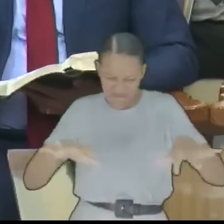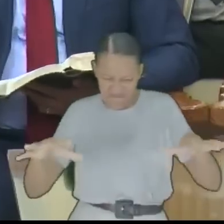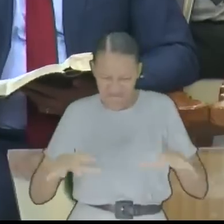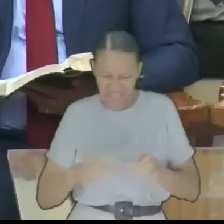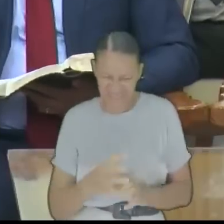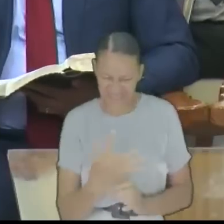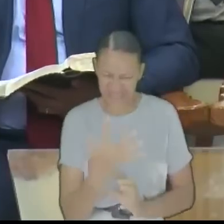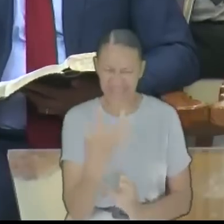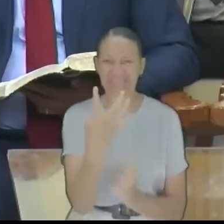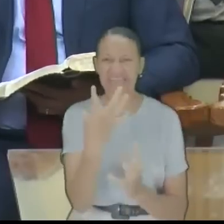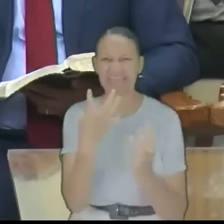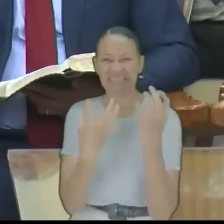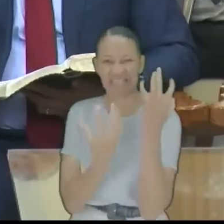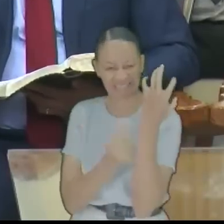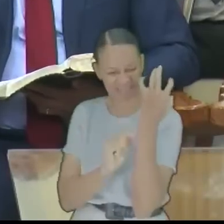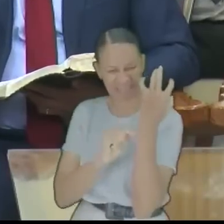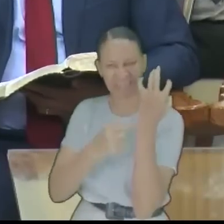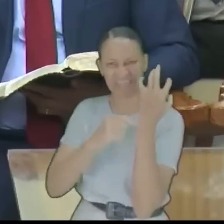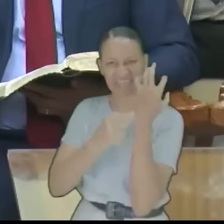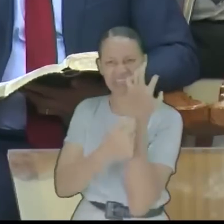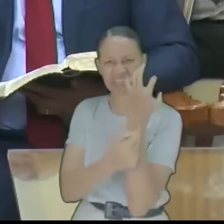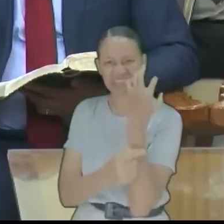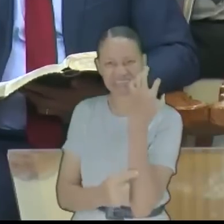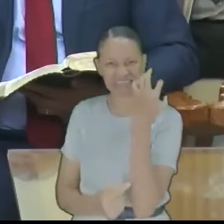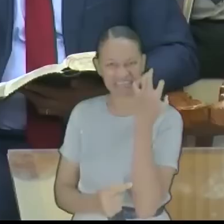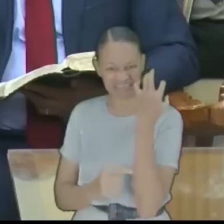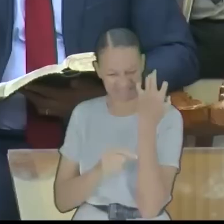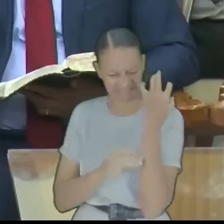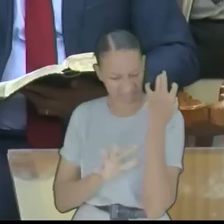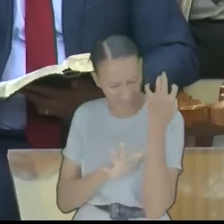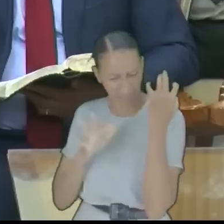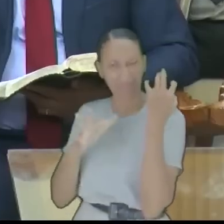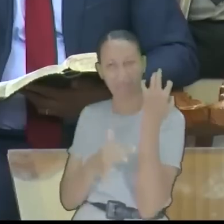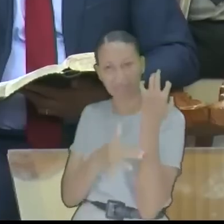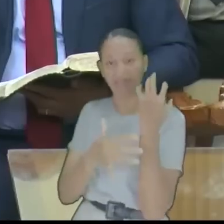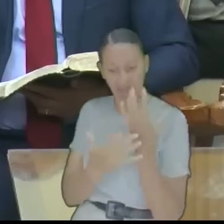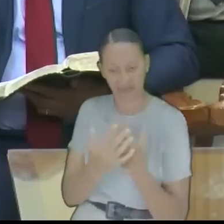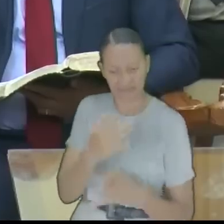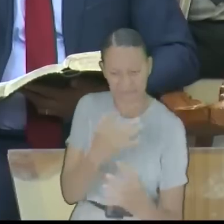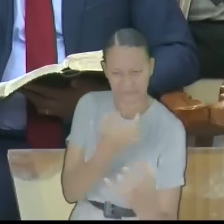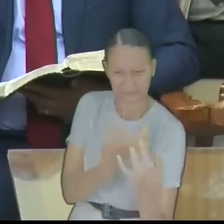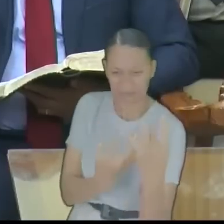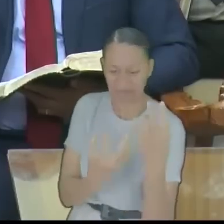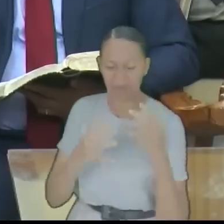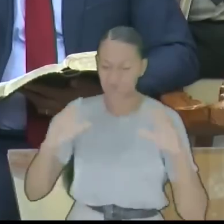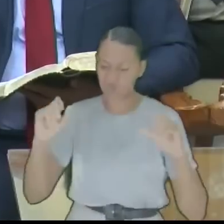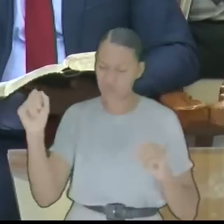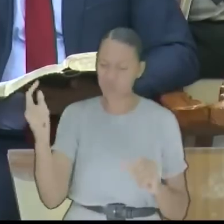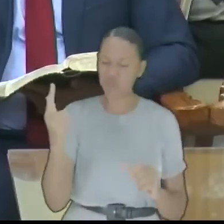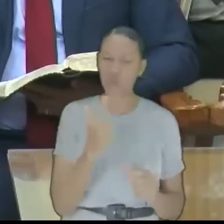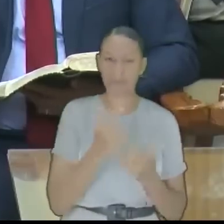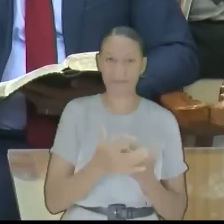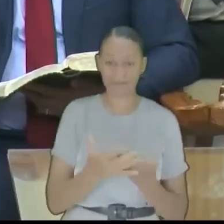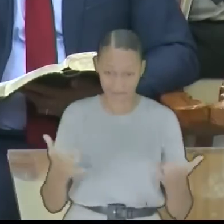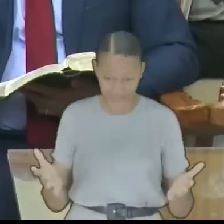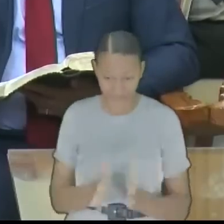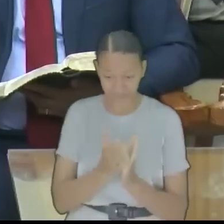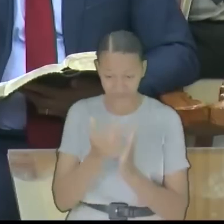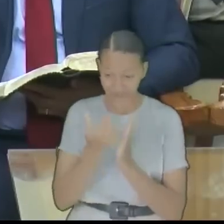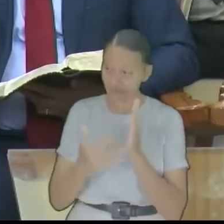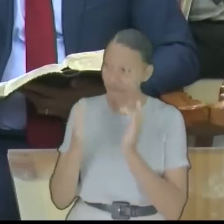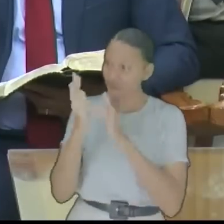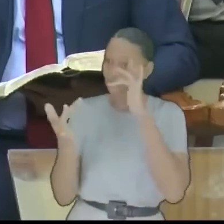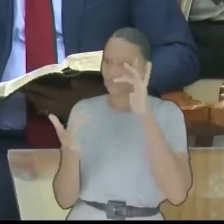das acácias, é o vale de plantas espinhentas, é o vale seco. E a Bíblia diz que quando